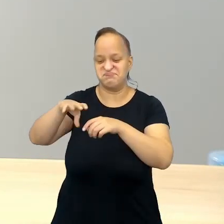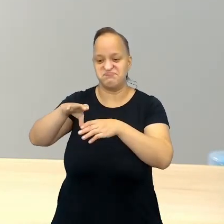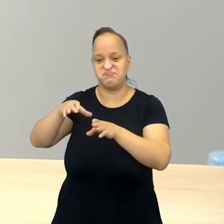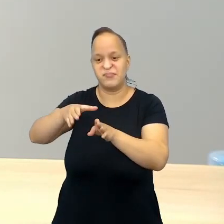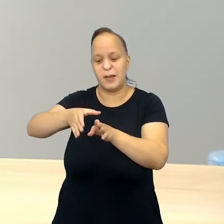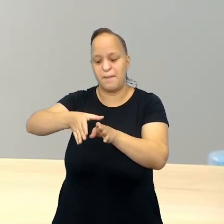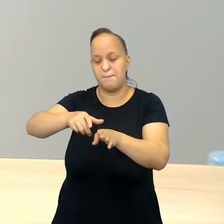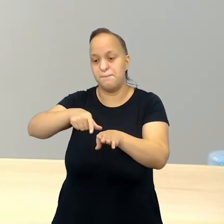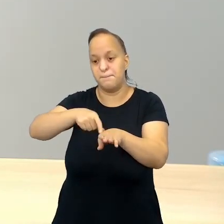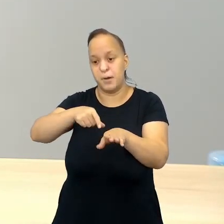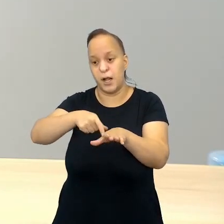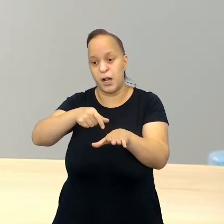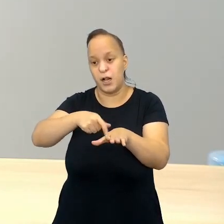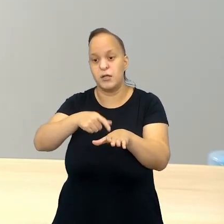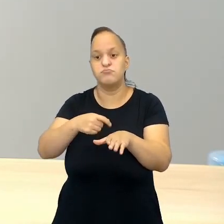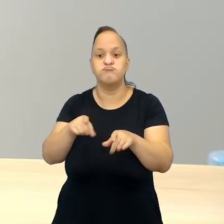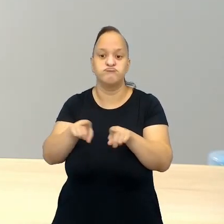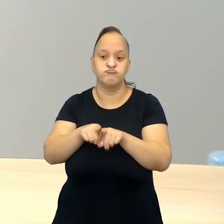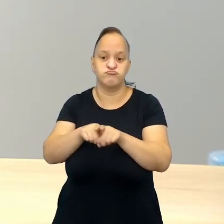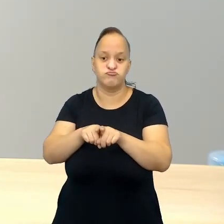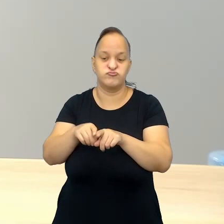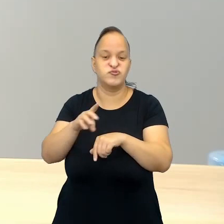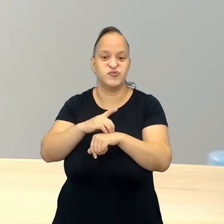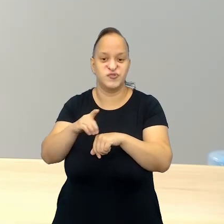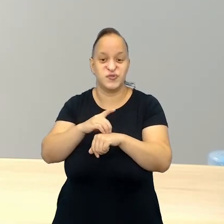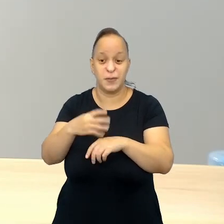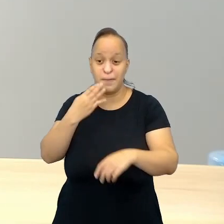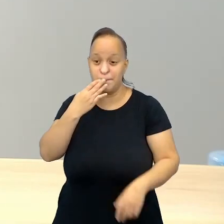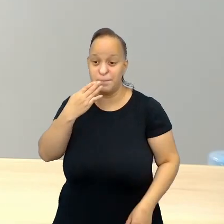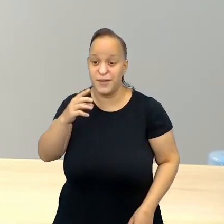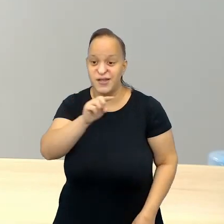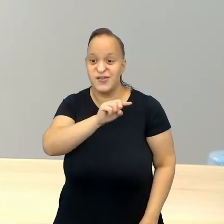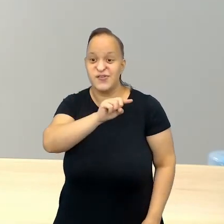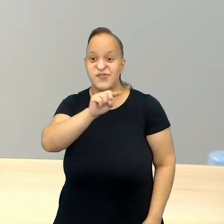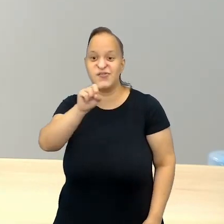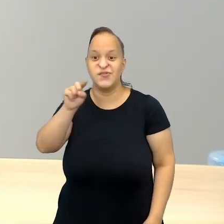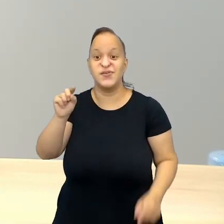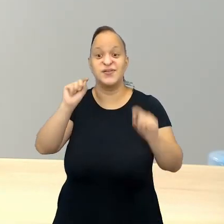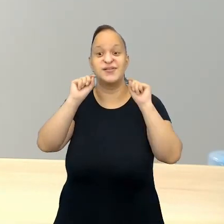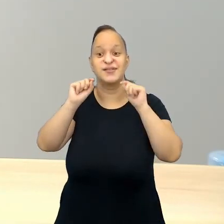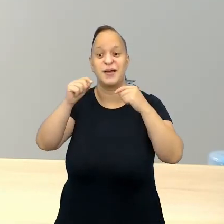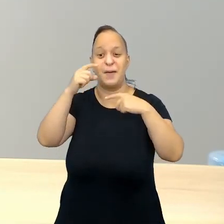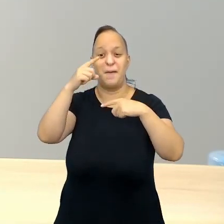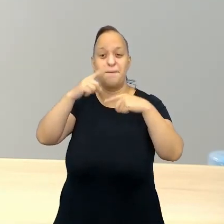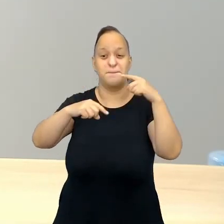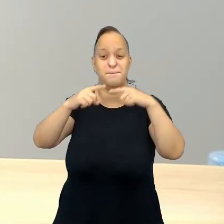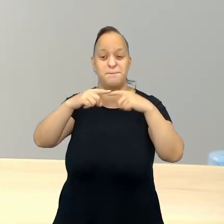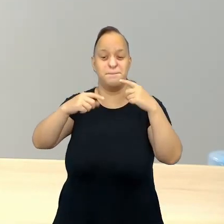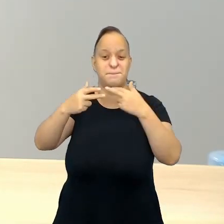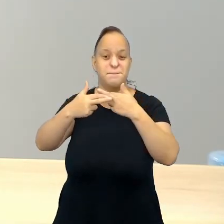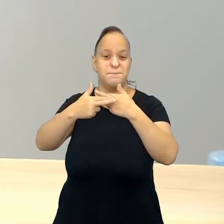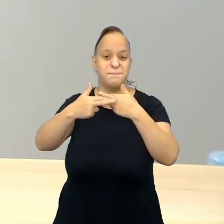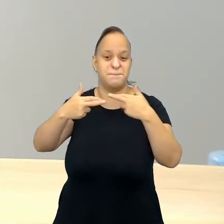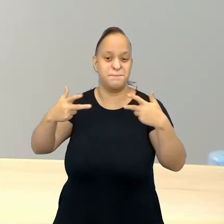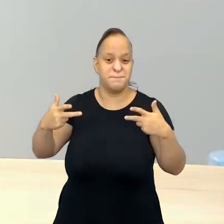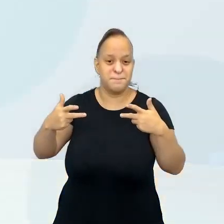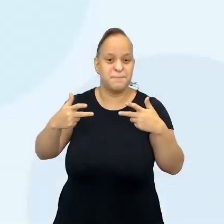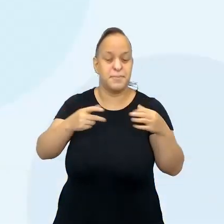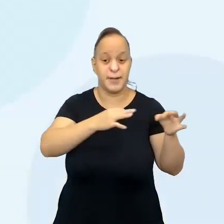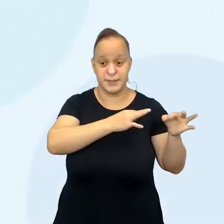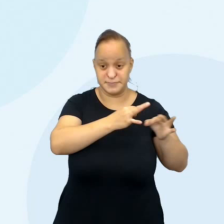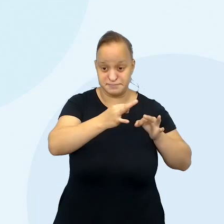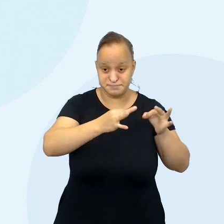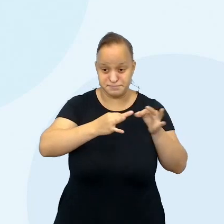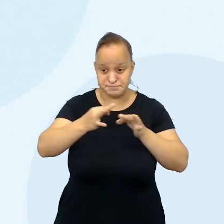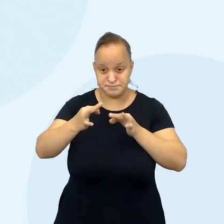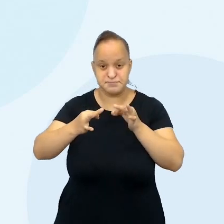lá. E hoje a gente vai pedir para vocês, como é de praxe, né? Separar o material aí para falar um pouquinho do diário de bordo. A gente